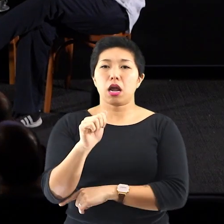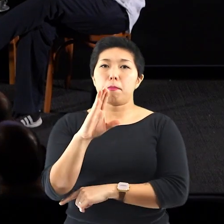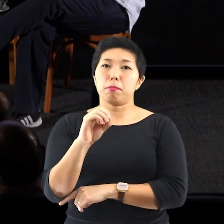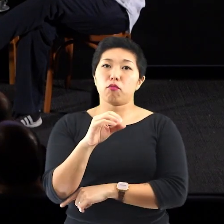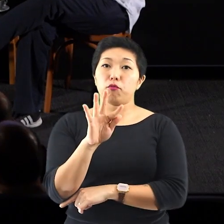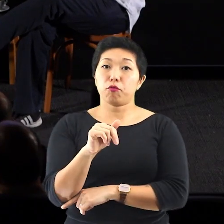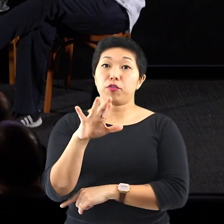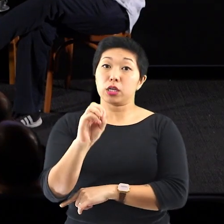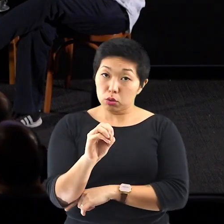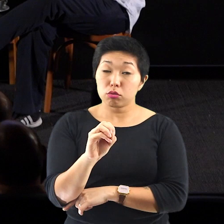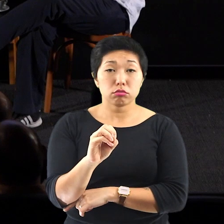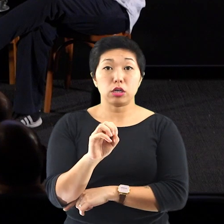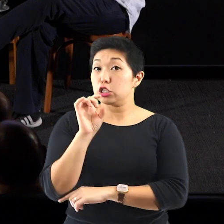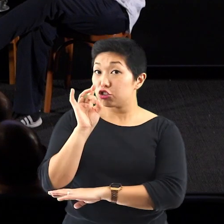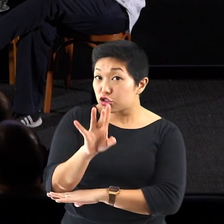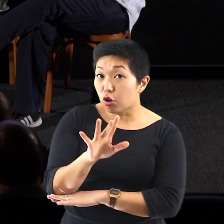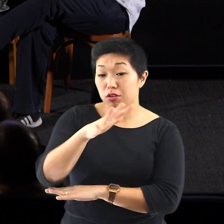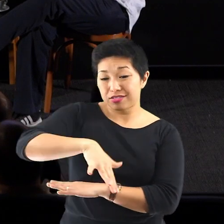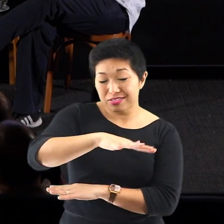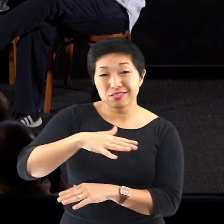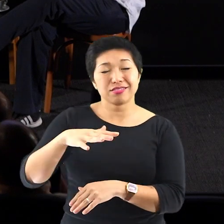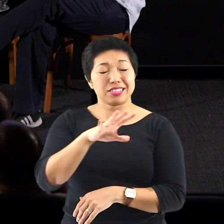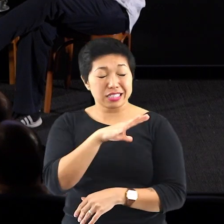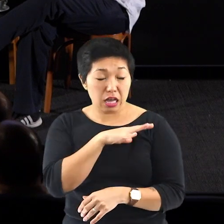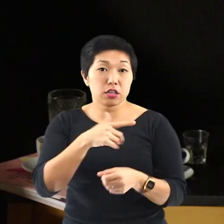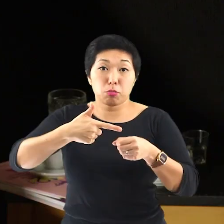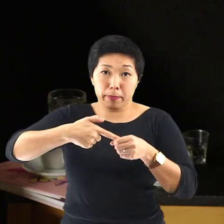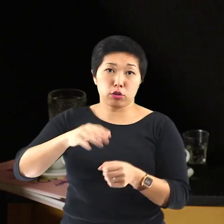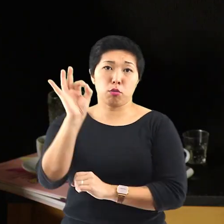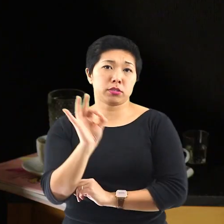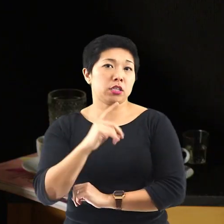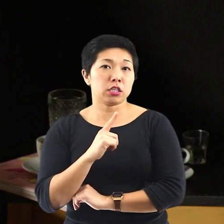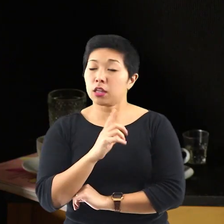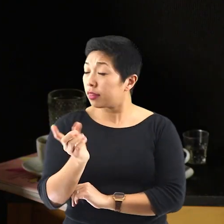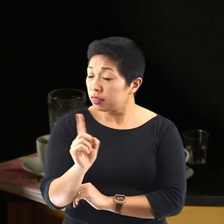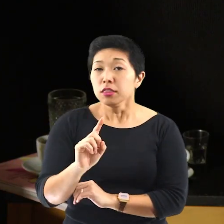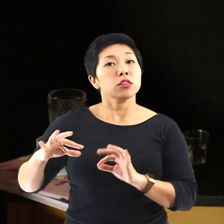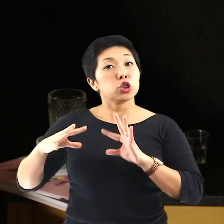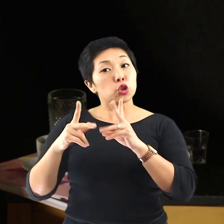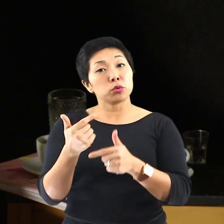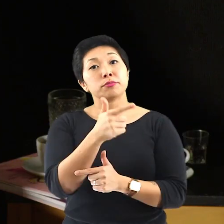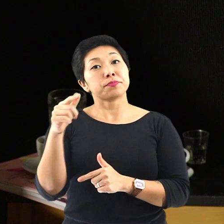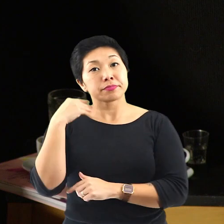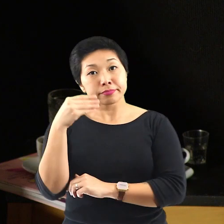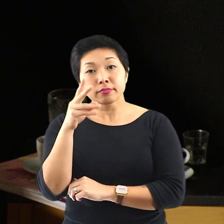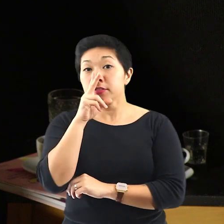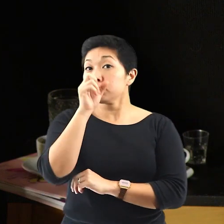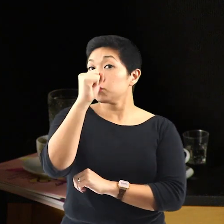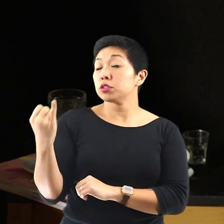mas não só quem tem os royalties, e são experiências que estão vindo muito fortes e muito